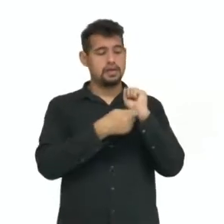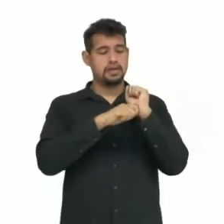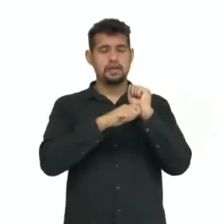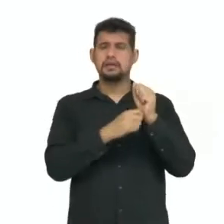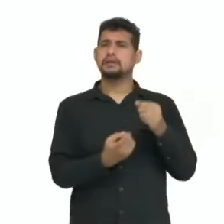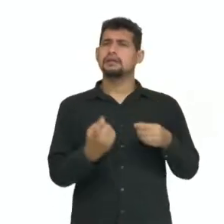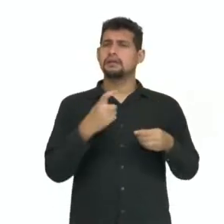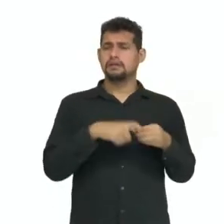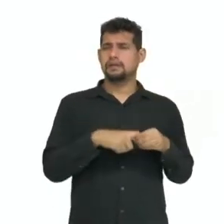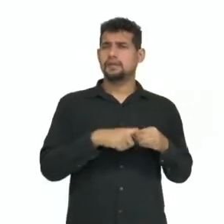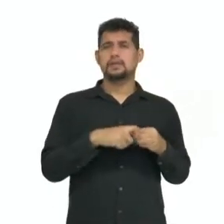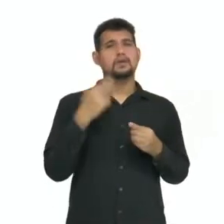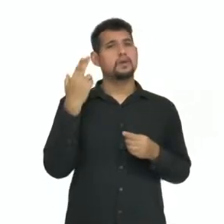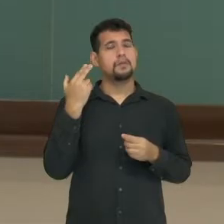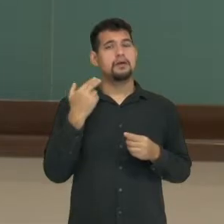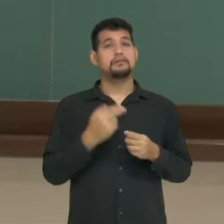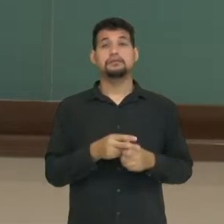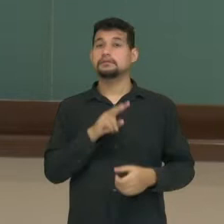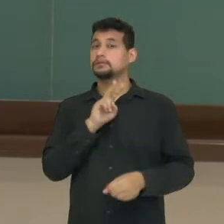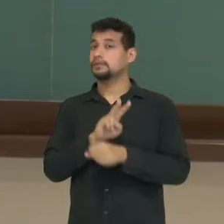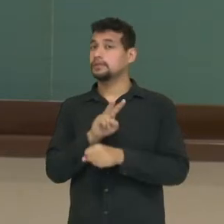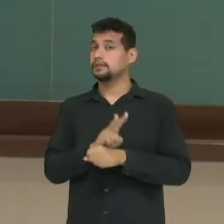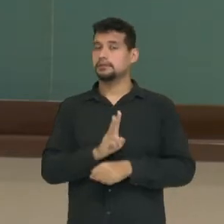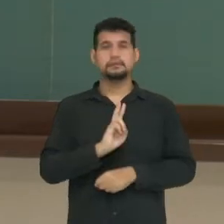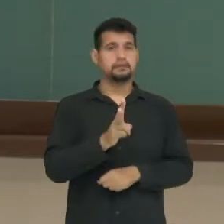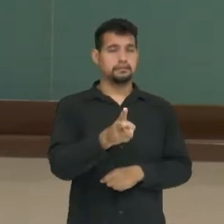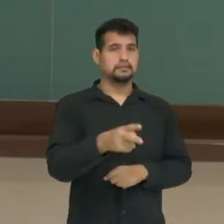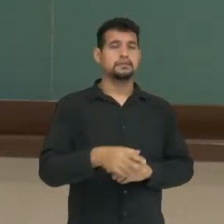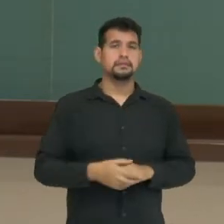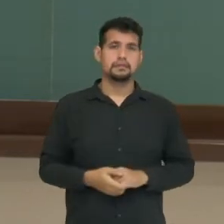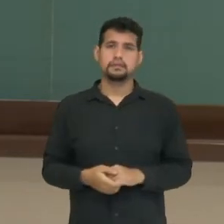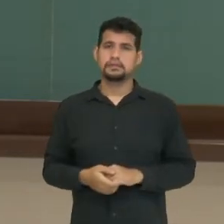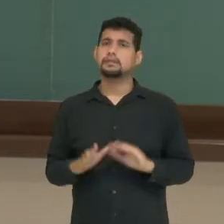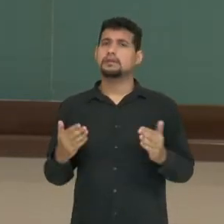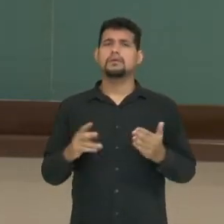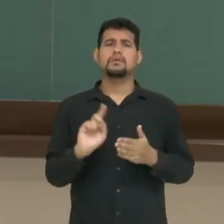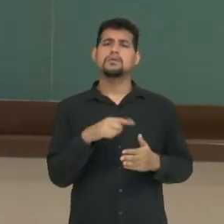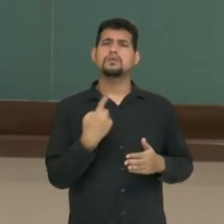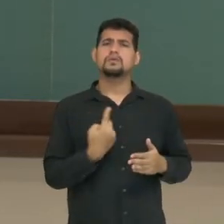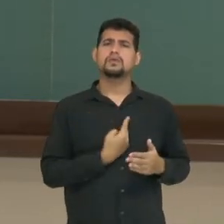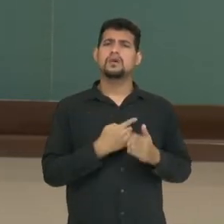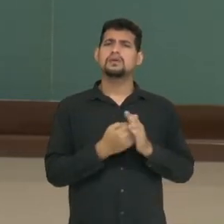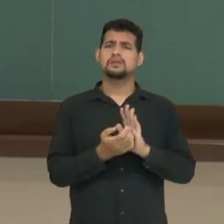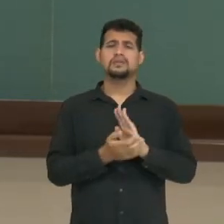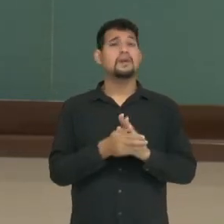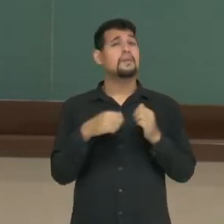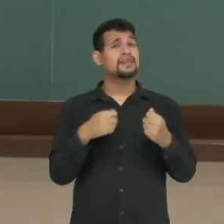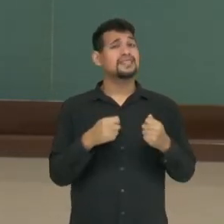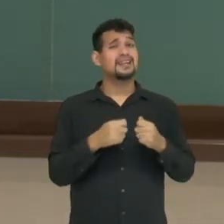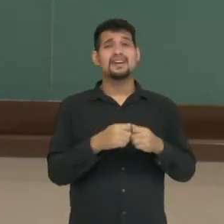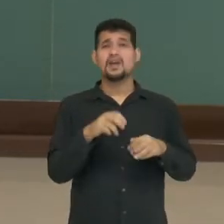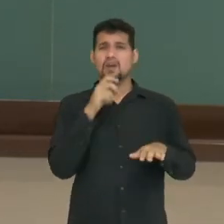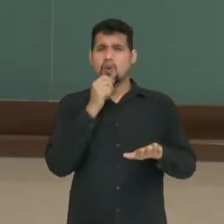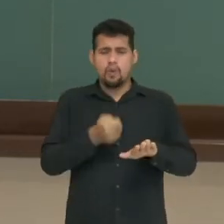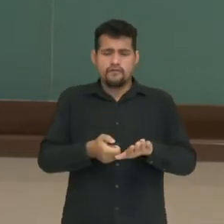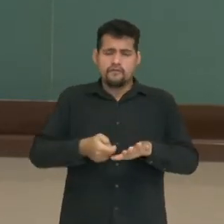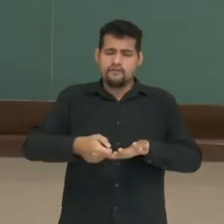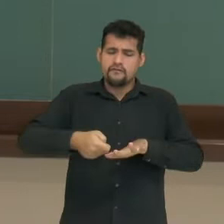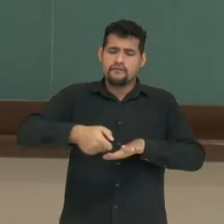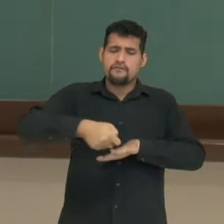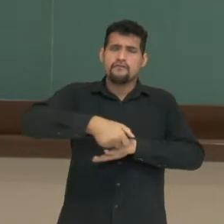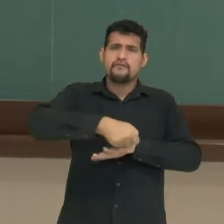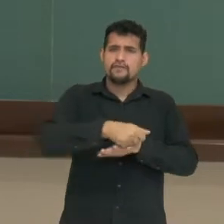retorno à normalidade. Cuidemo-nos sempre. Então, no nosso combate a fake news, nós temos aqui a